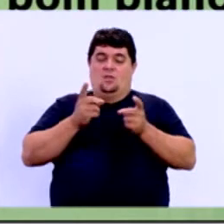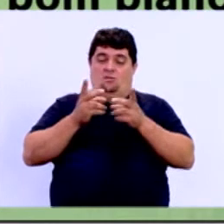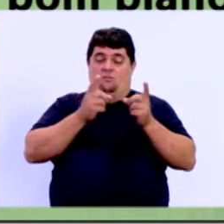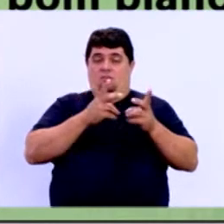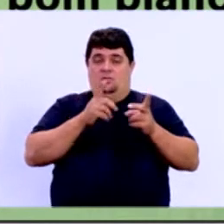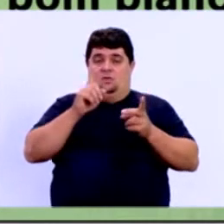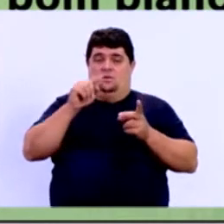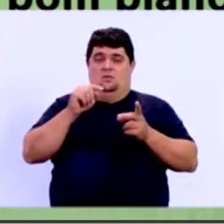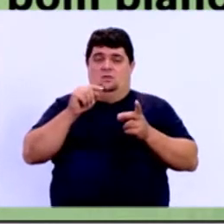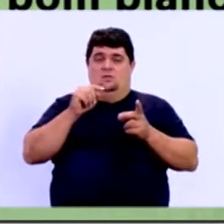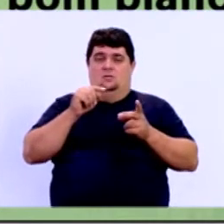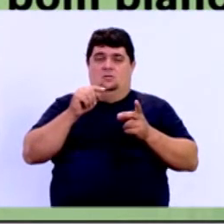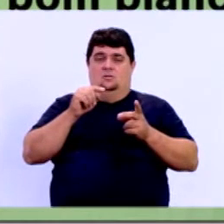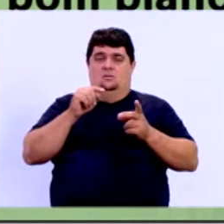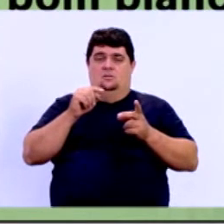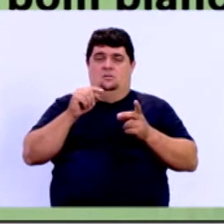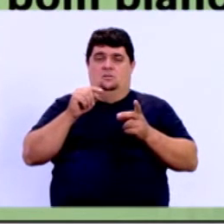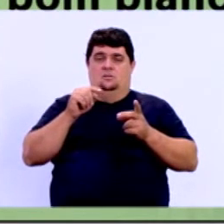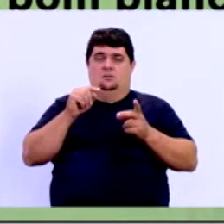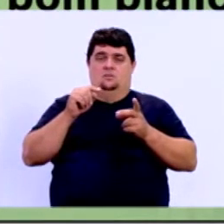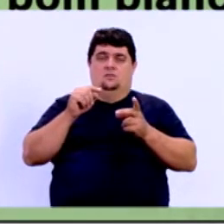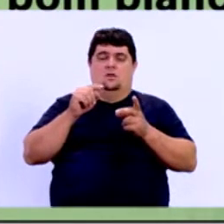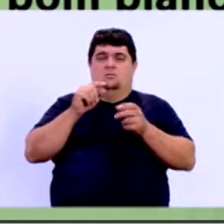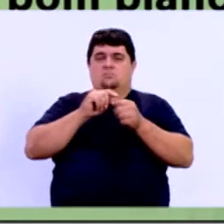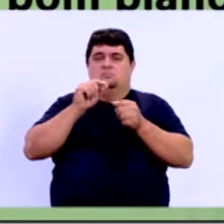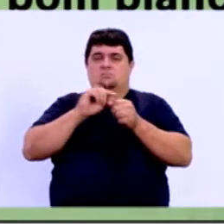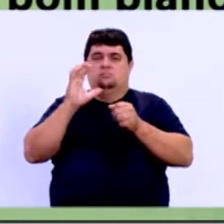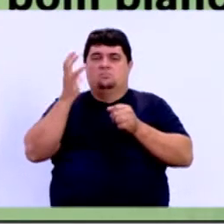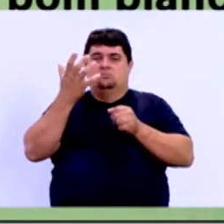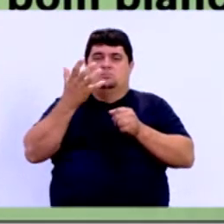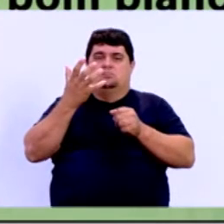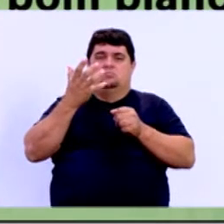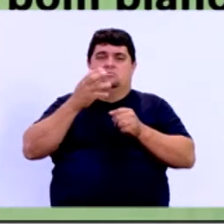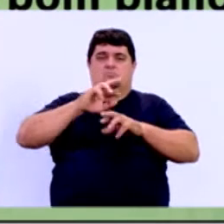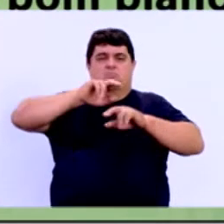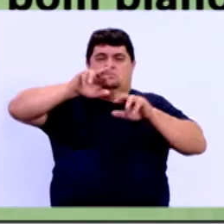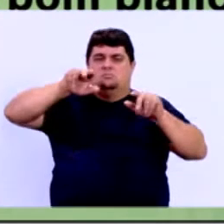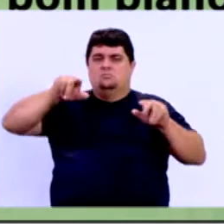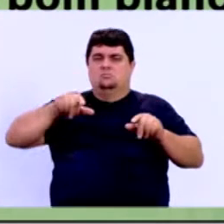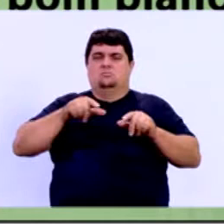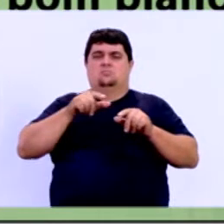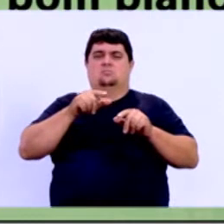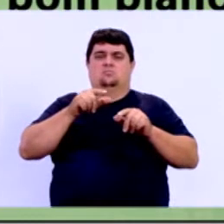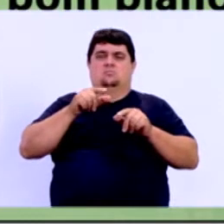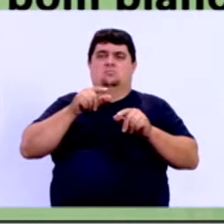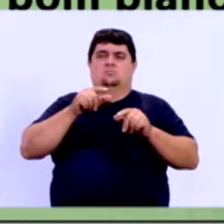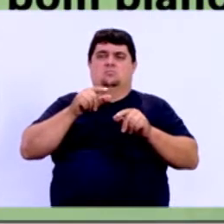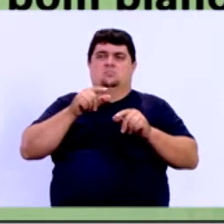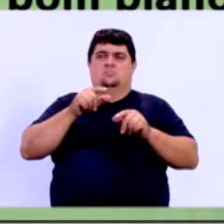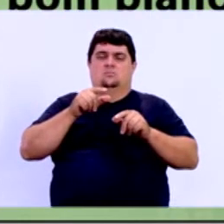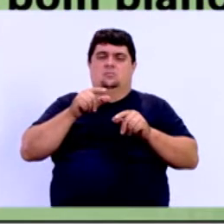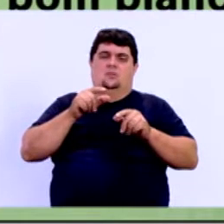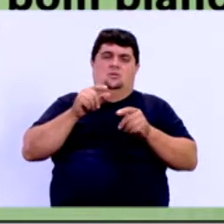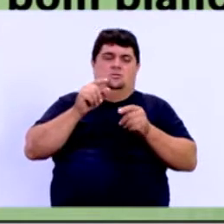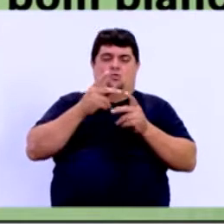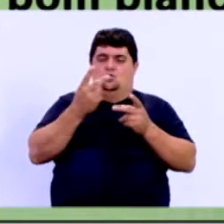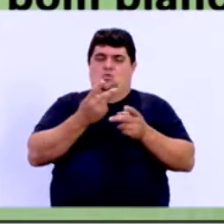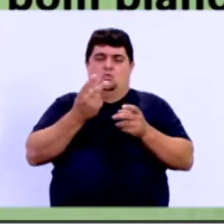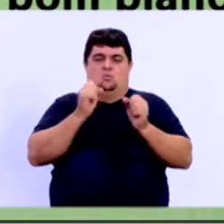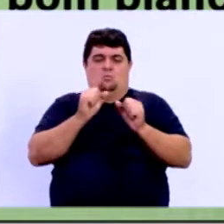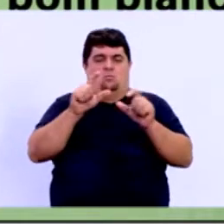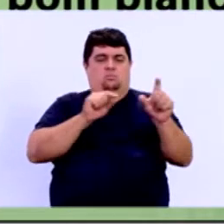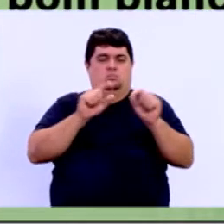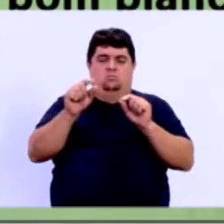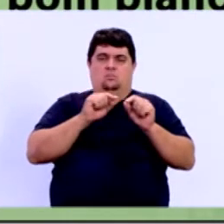são praticamente realizadas, né, por diversas formas, né, pela forma passiva ou pela forma ativa, né,